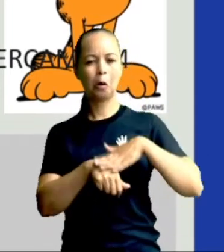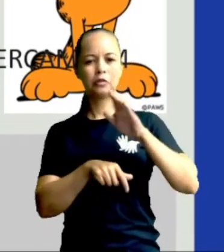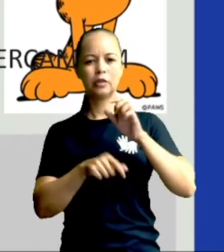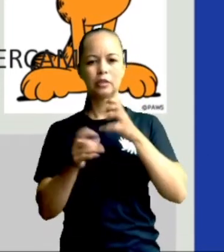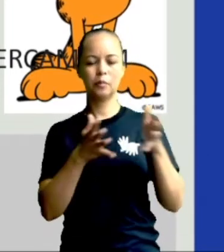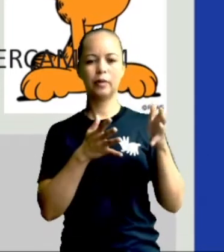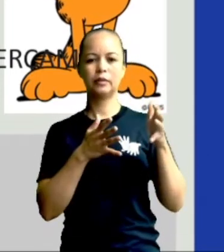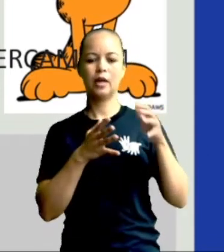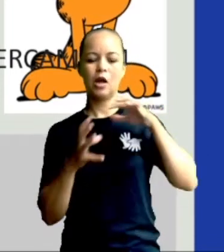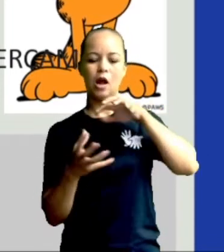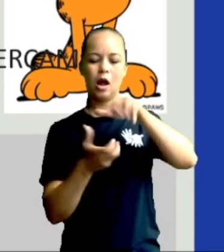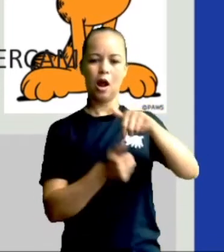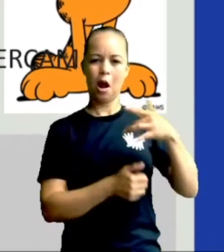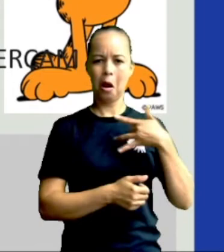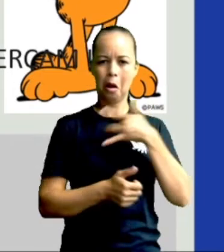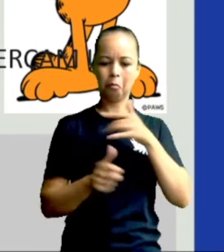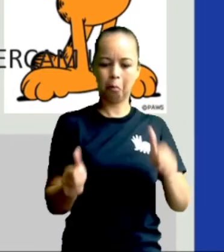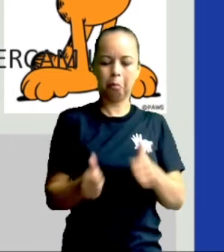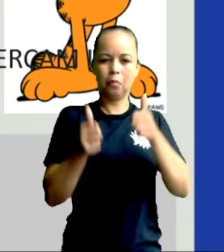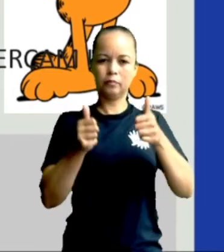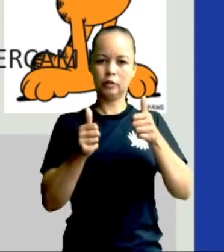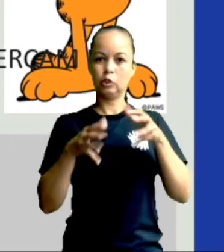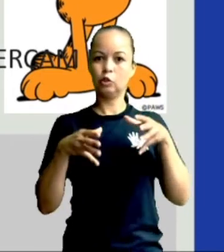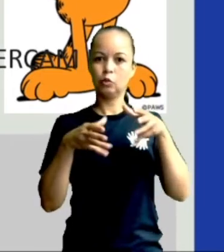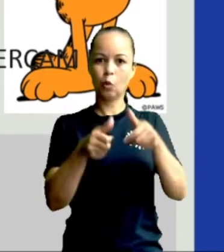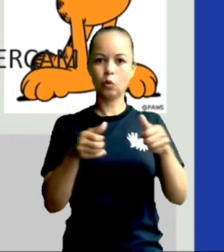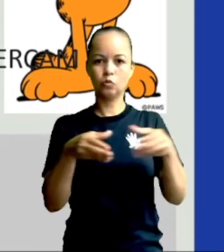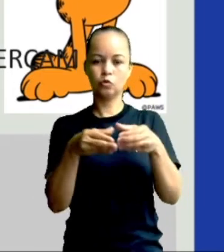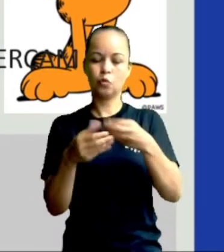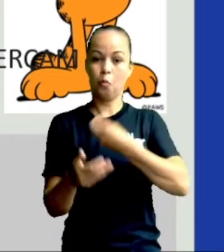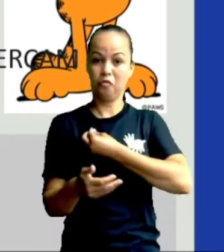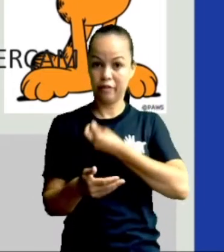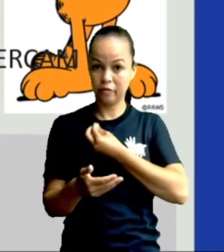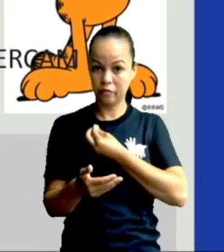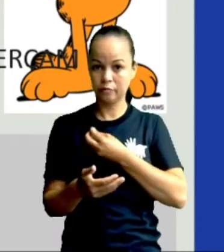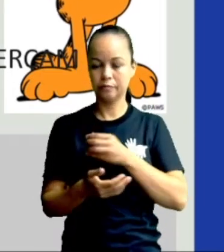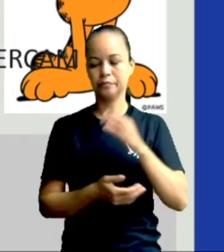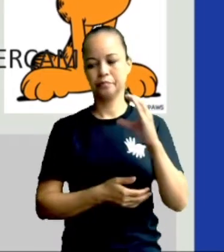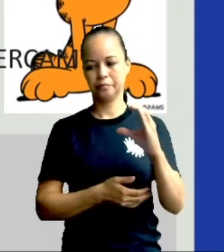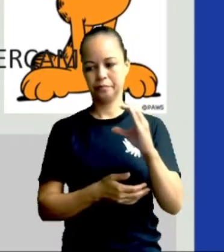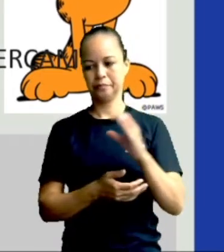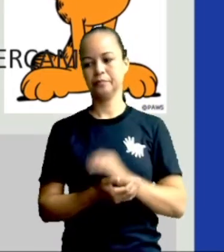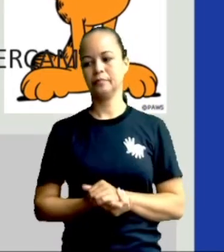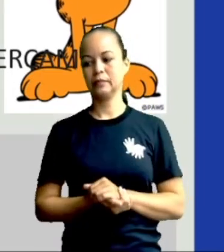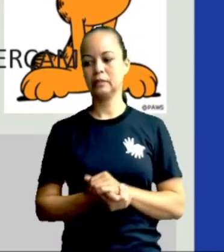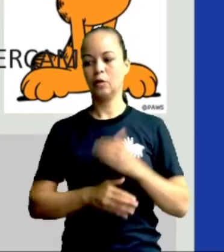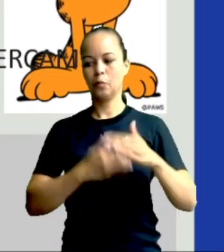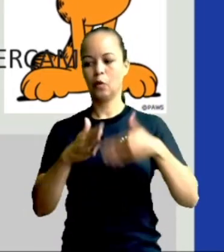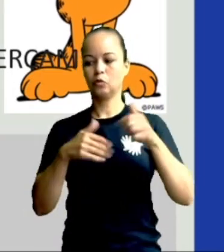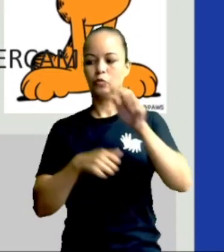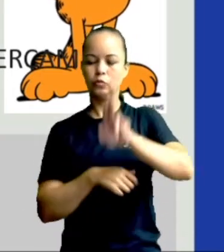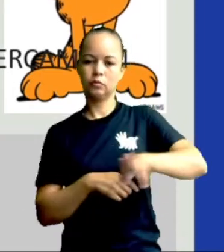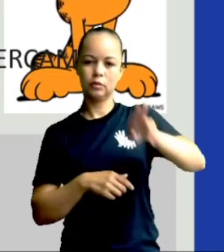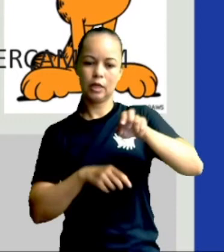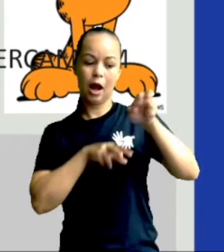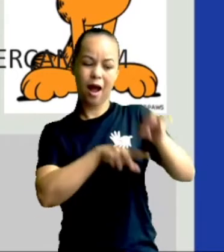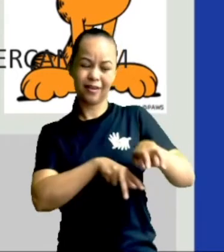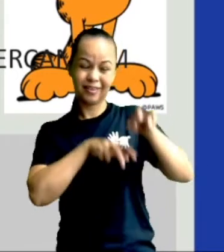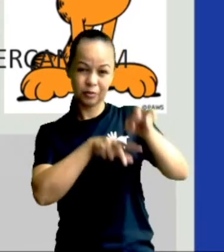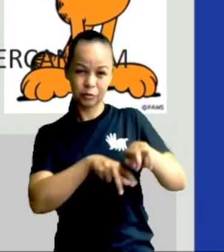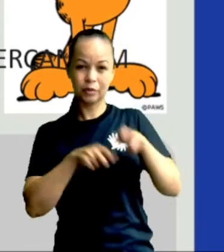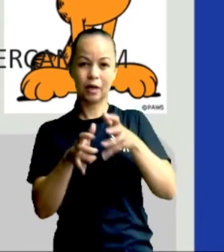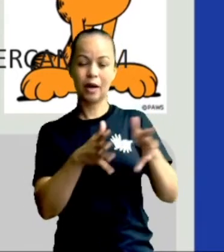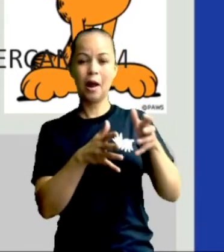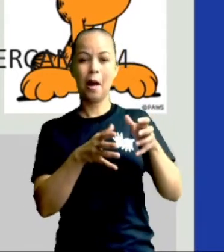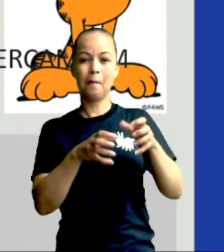a saúde do planeta e de todos os seres vivos. Letra C. são produtos utilizados na